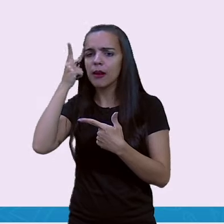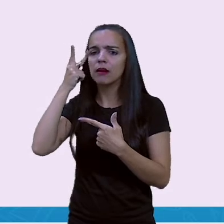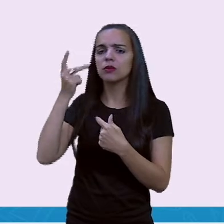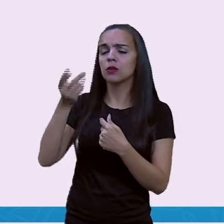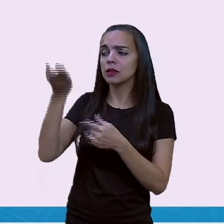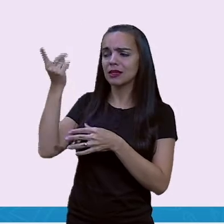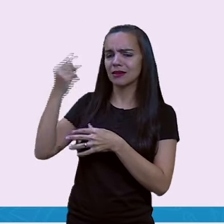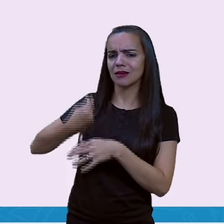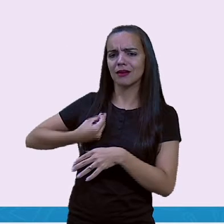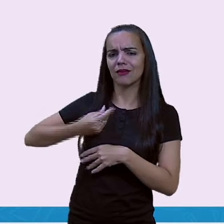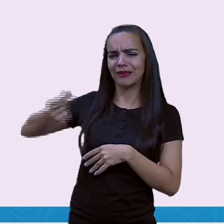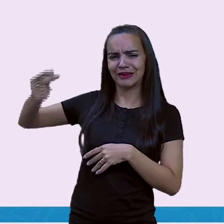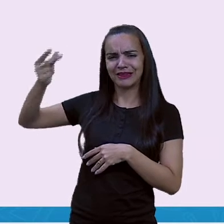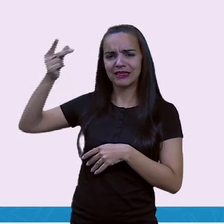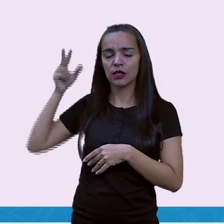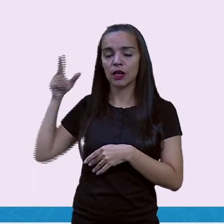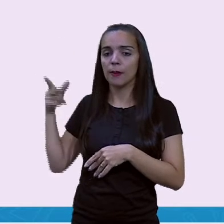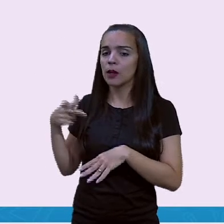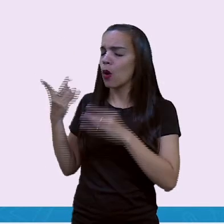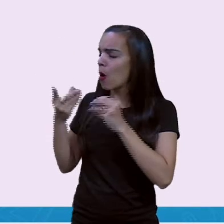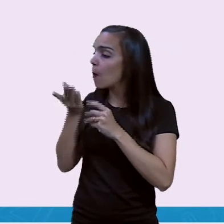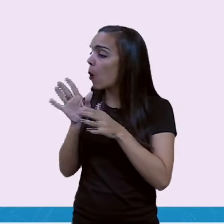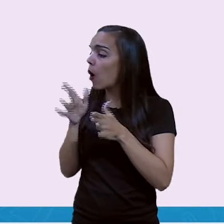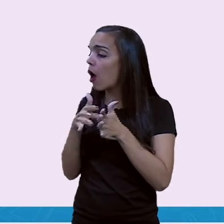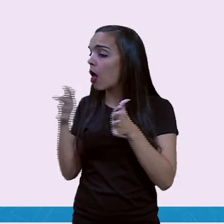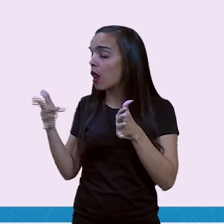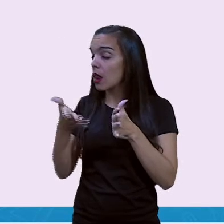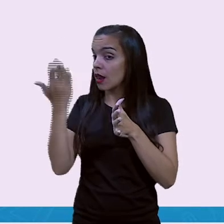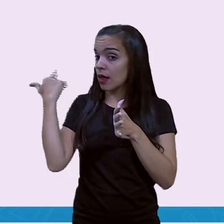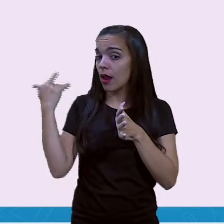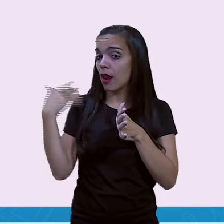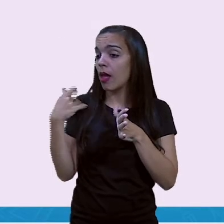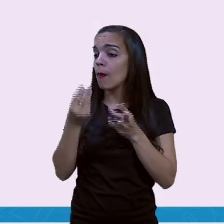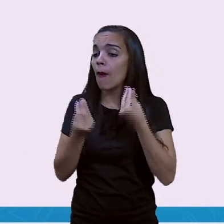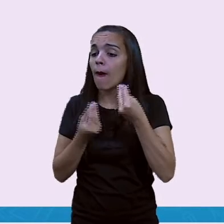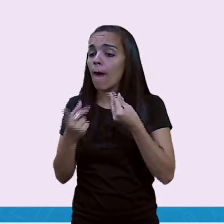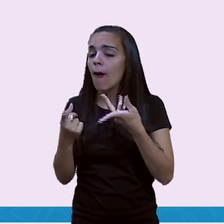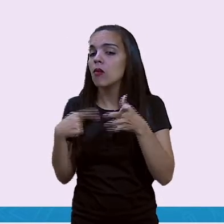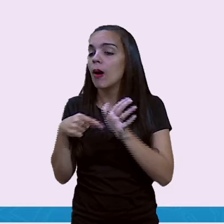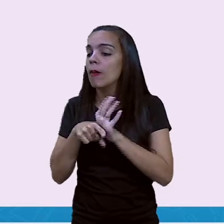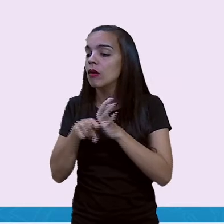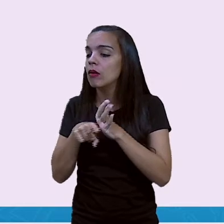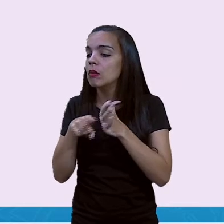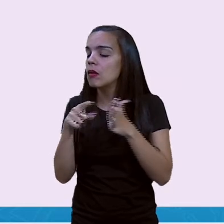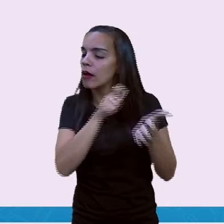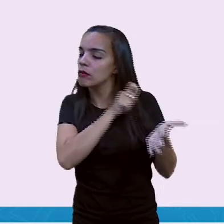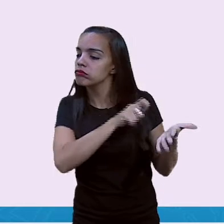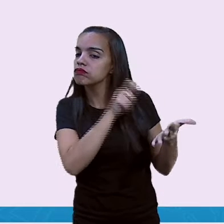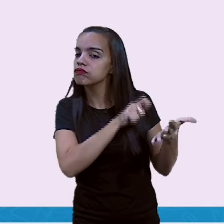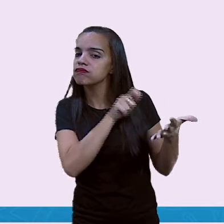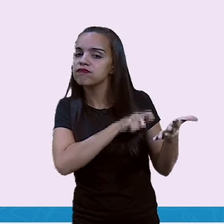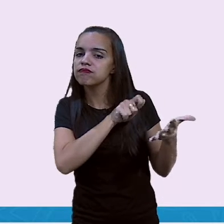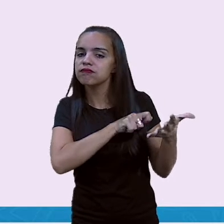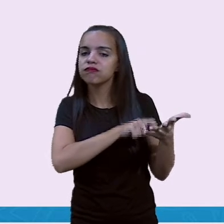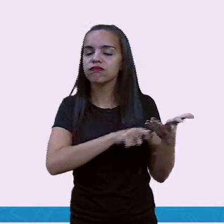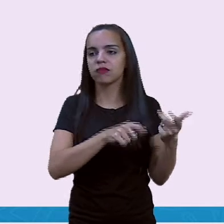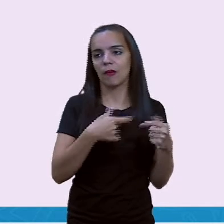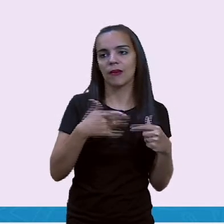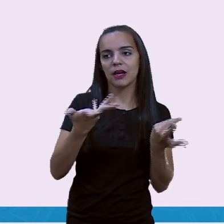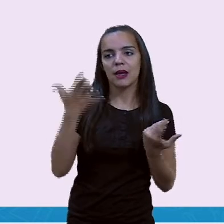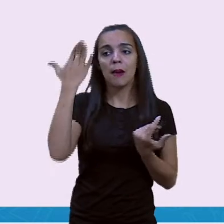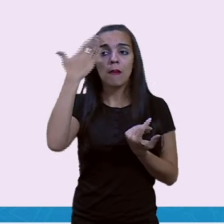ali naquela época. Começaram a aceitar como fonte de estudo e aí eles passaram a ter uma